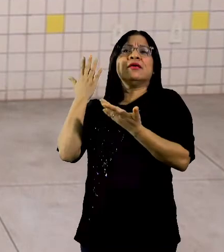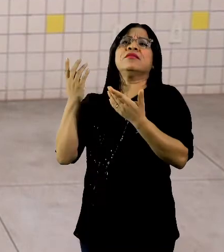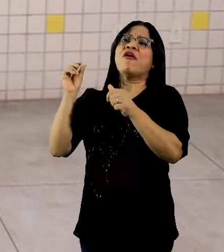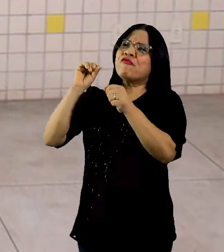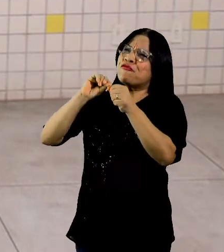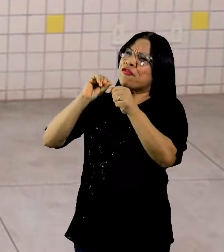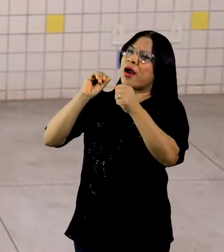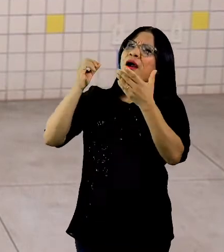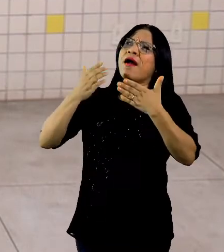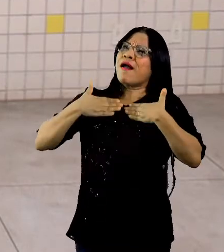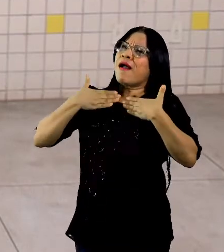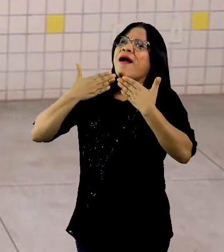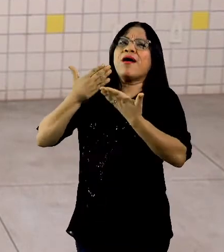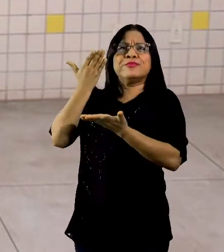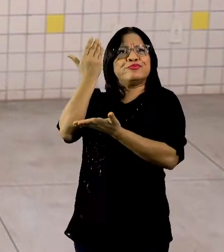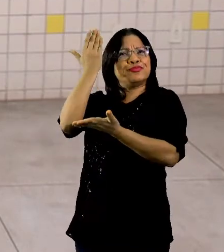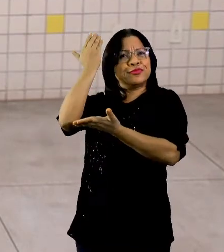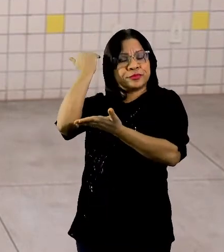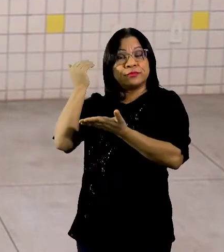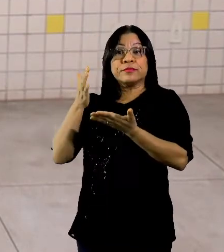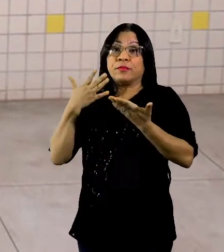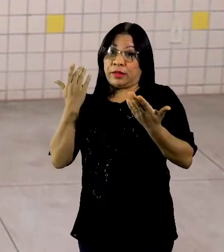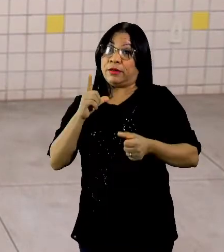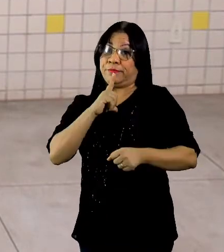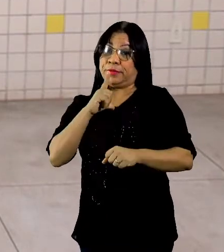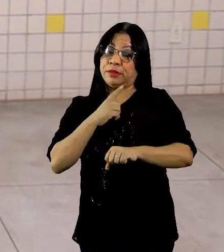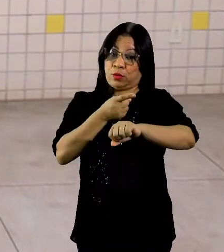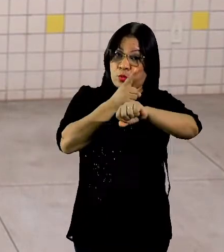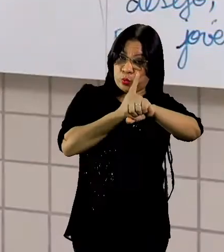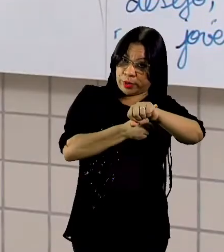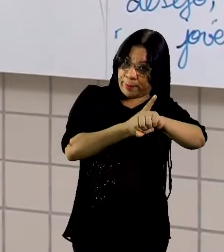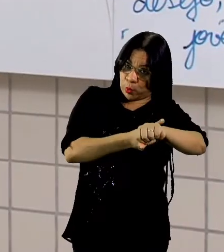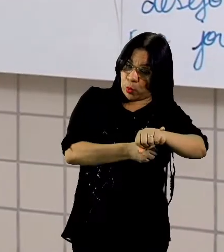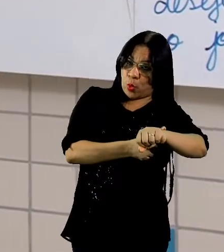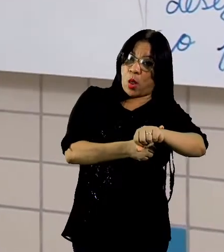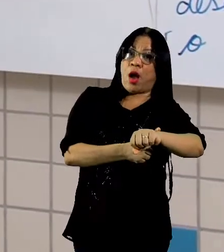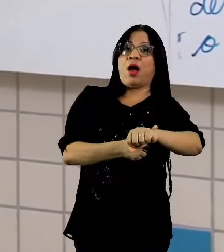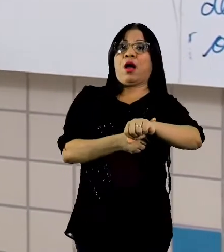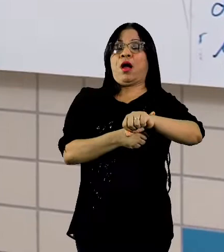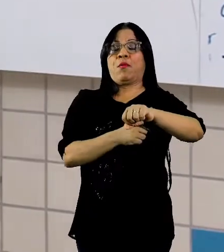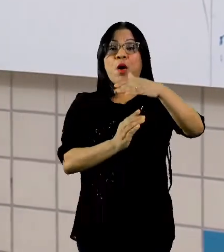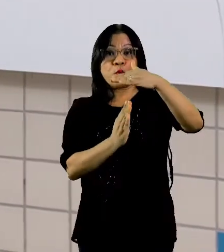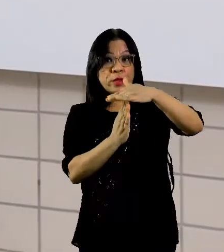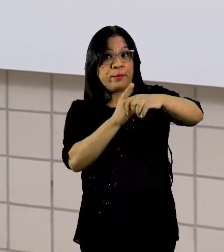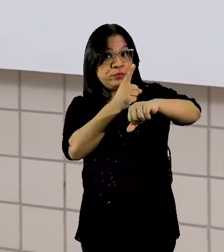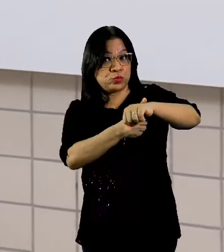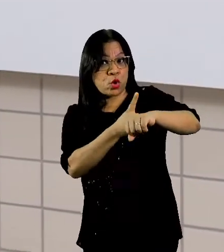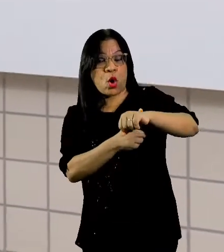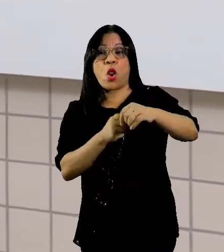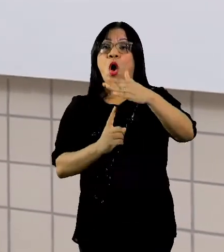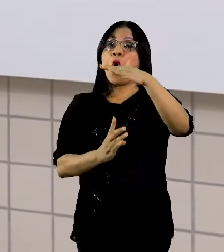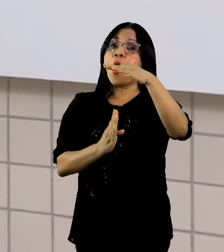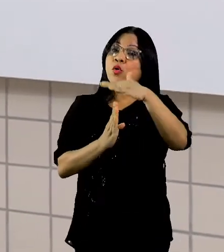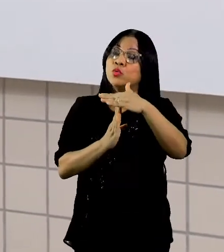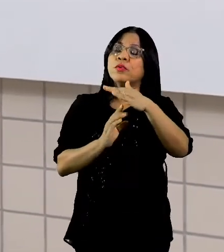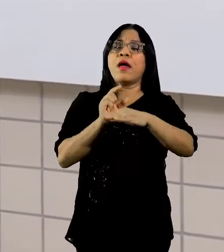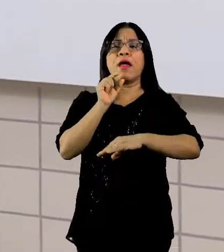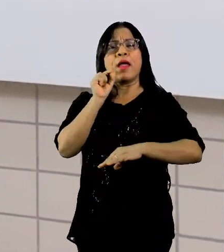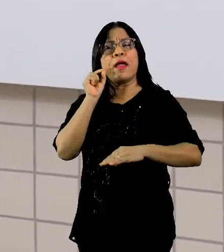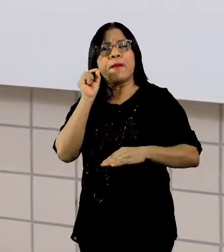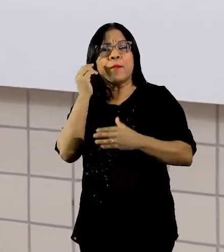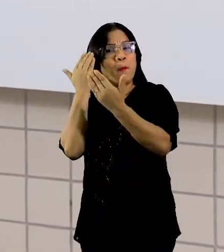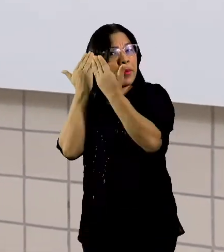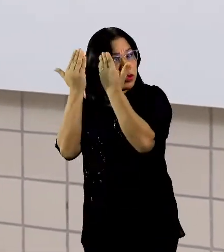Então, nós temos o tempo cronológico e o tempo psicológico. E o narrador,